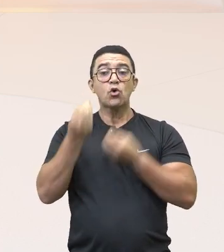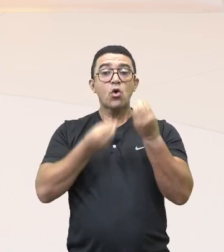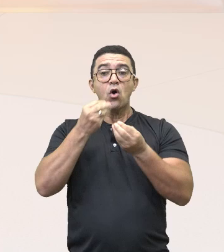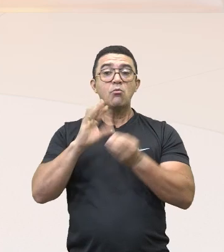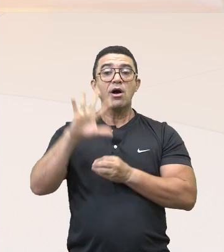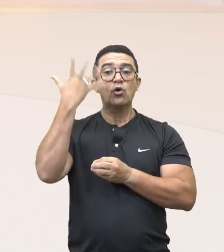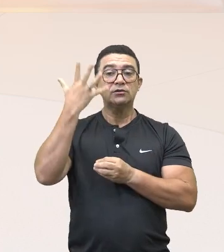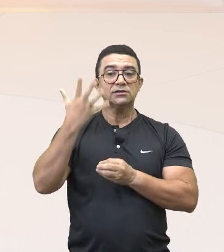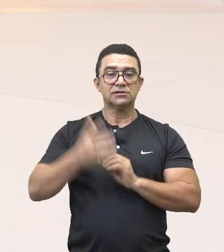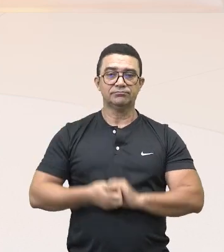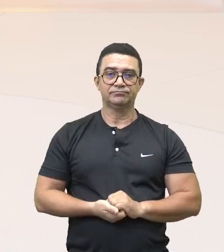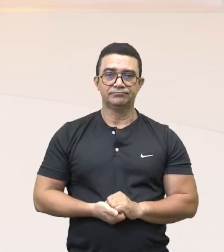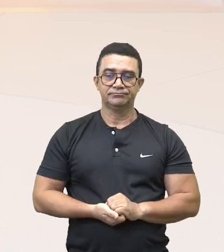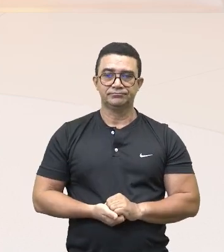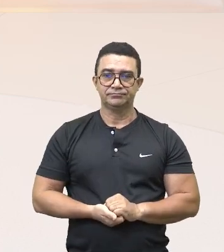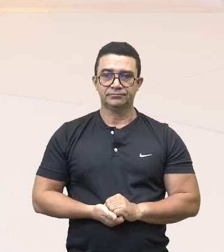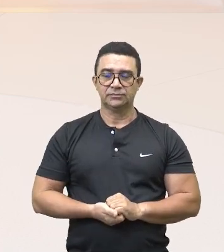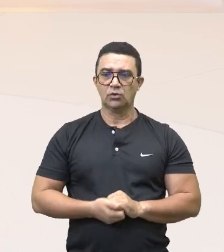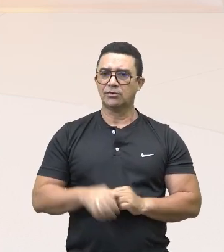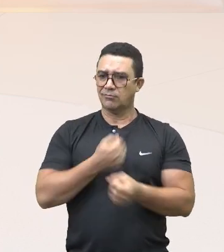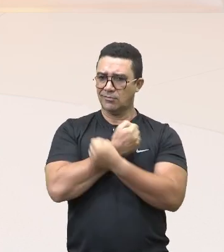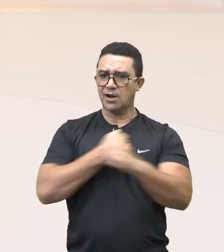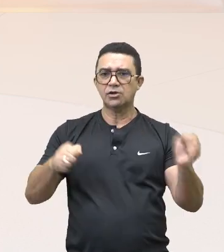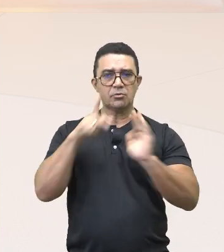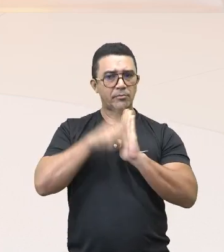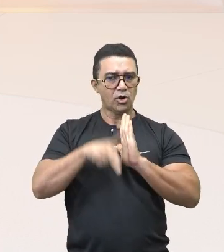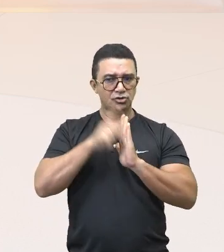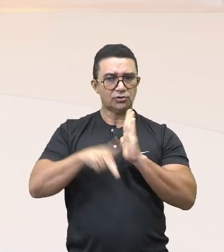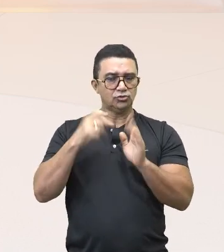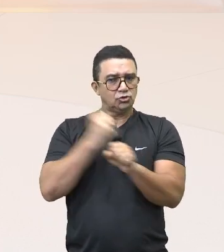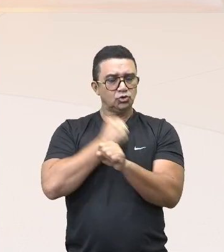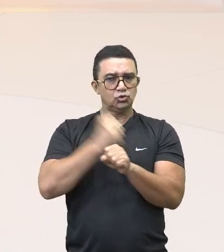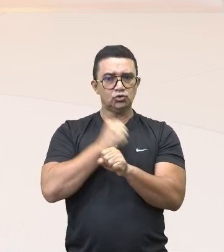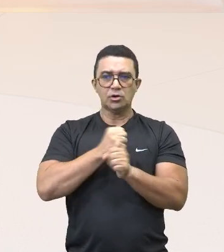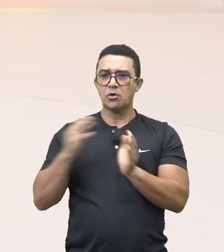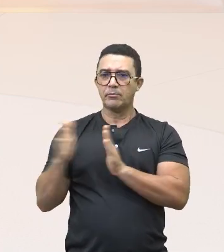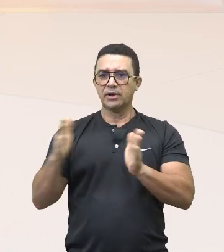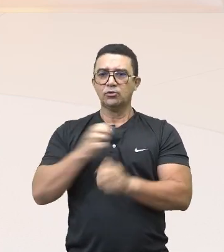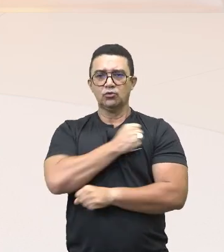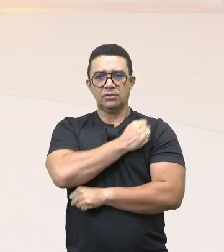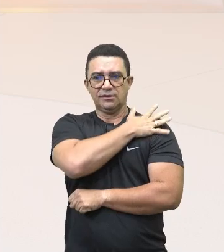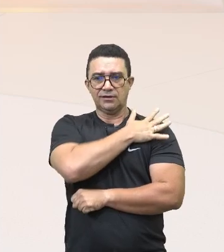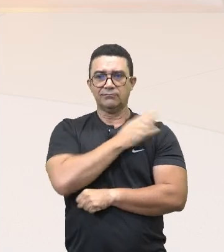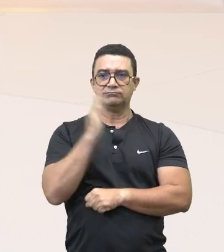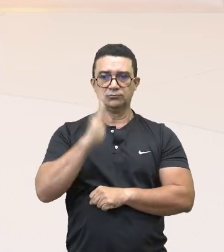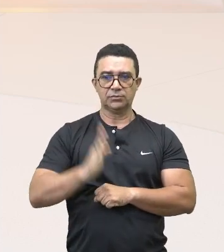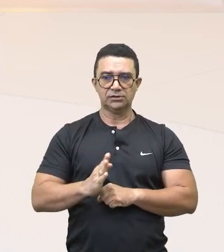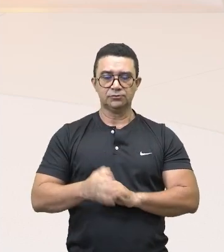olhada em informações gerais sobre esse grande projeto de infraestrutura do período militar aqui no Brasil.